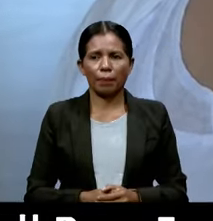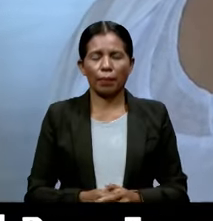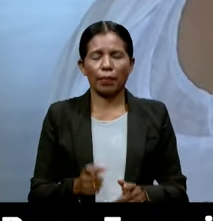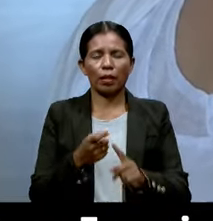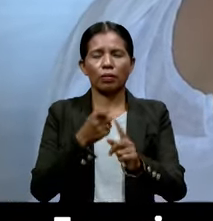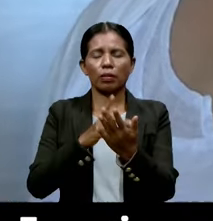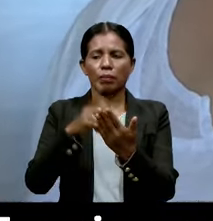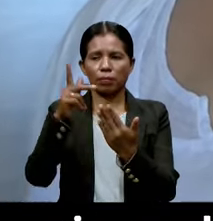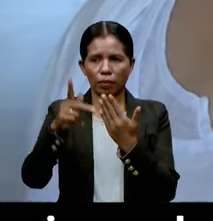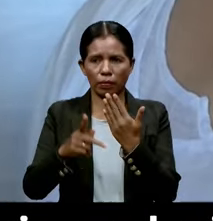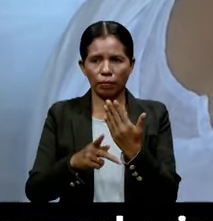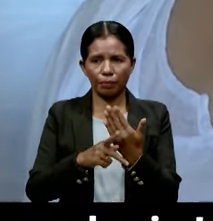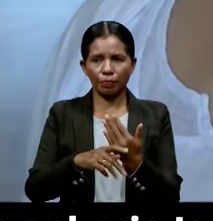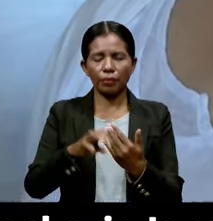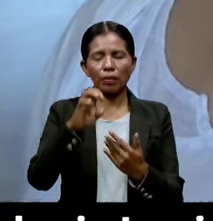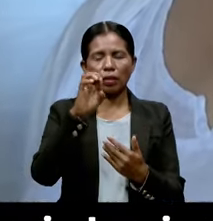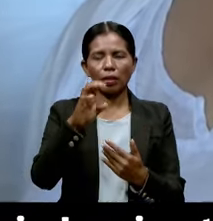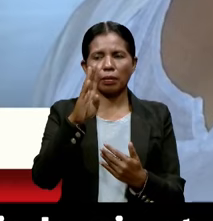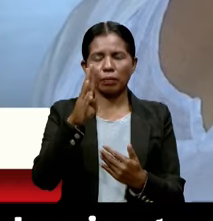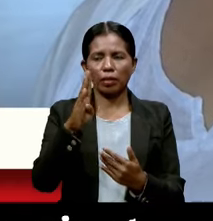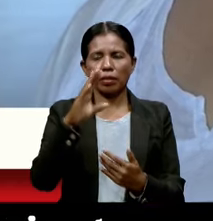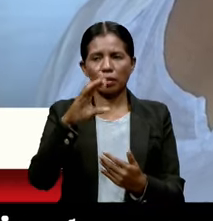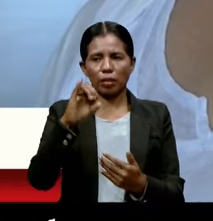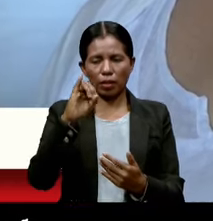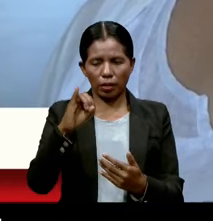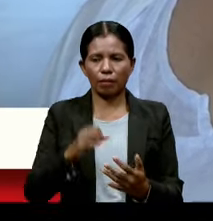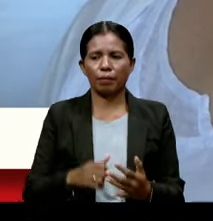programa EPCI